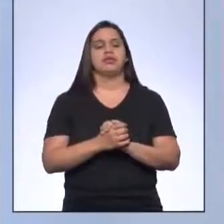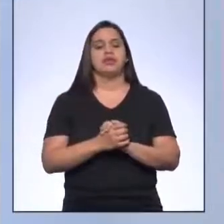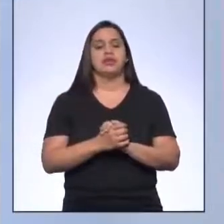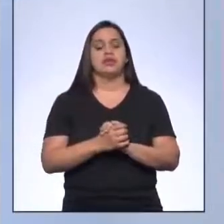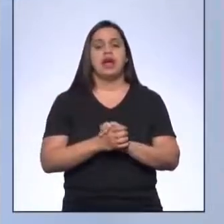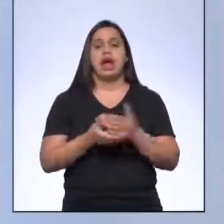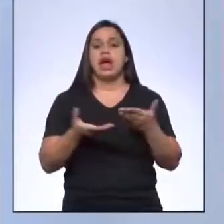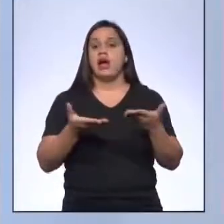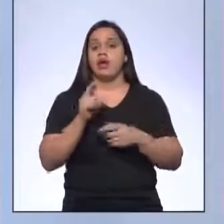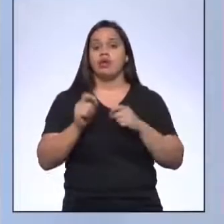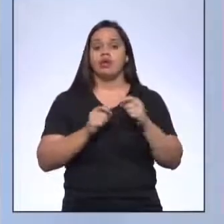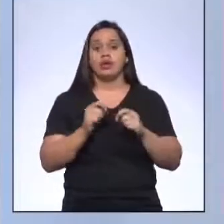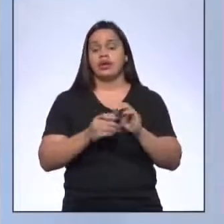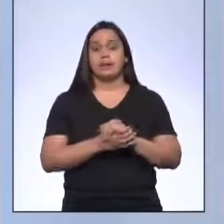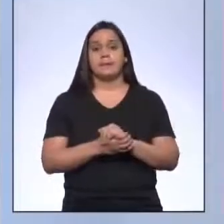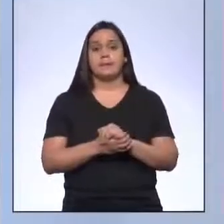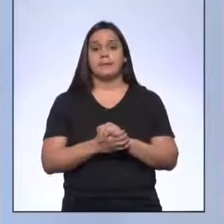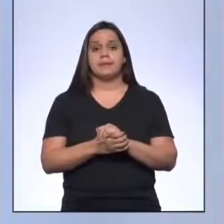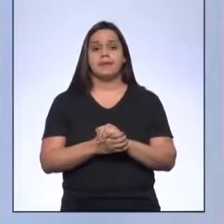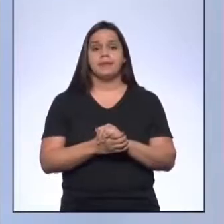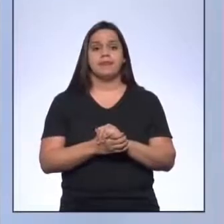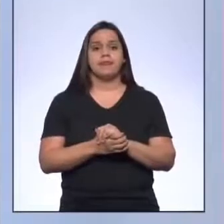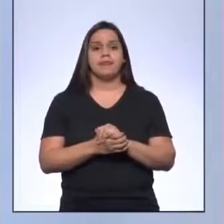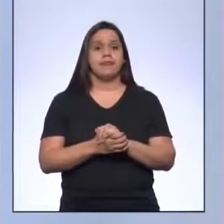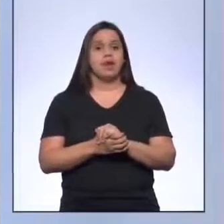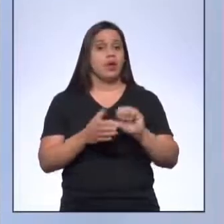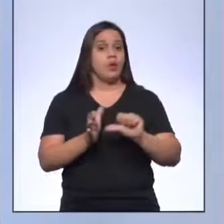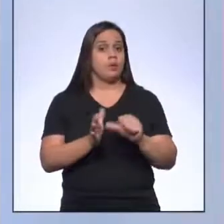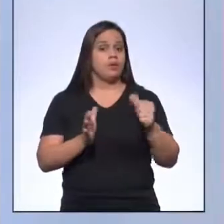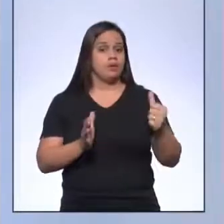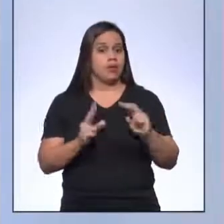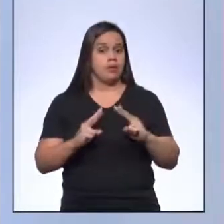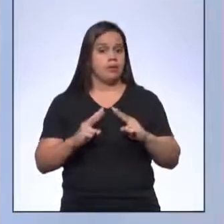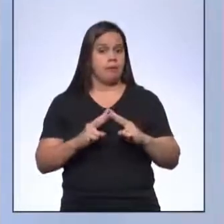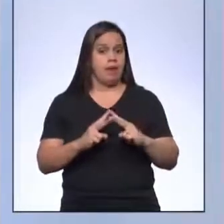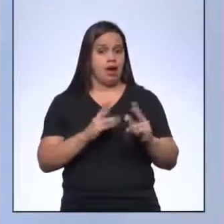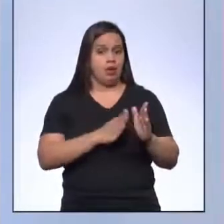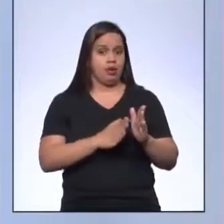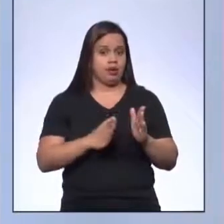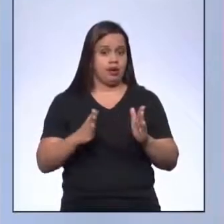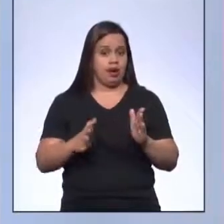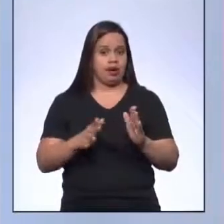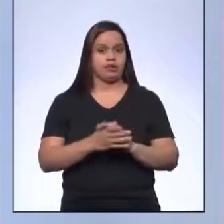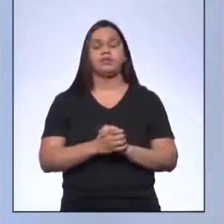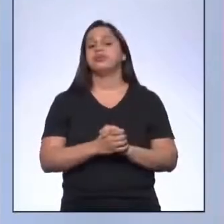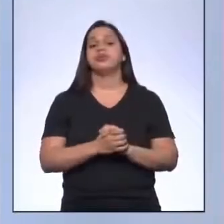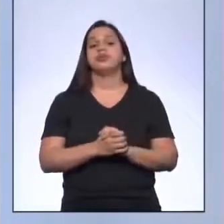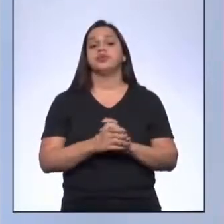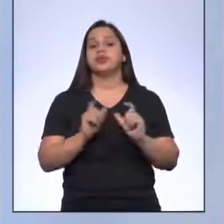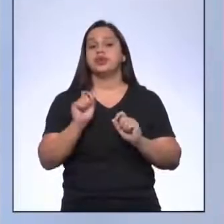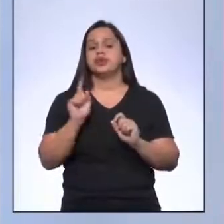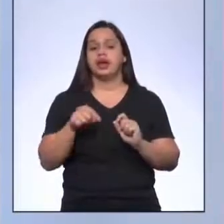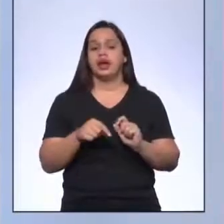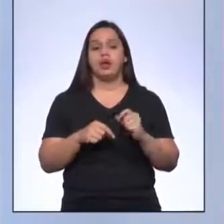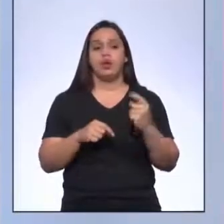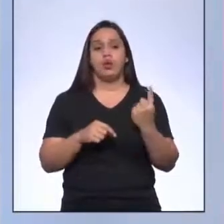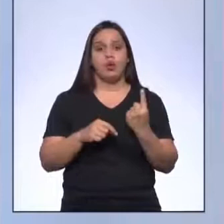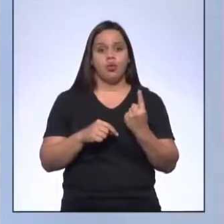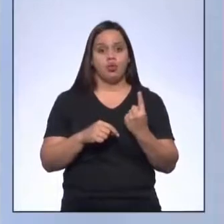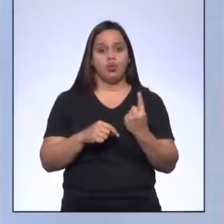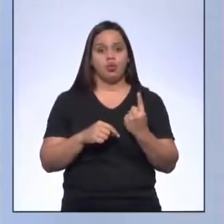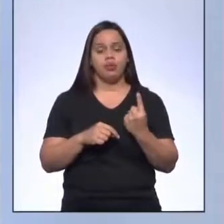qual é o meu primeiro par ordenado um negativo do